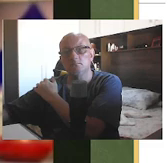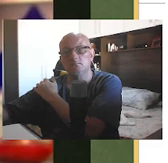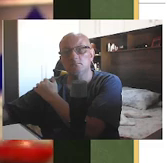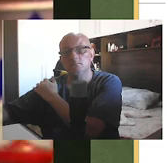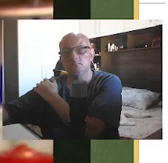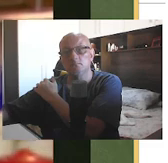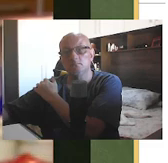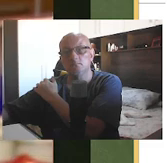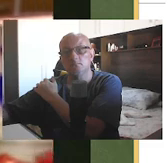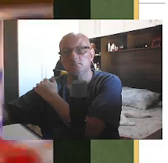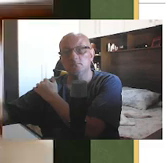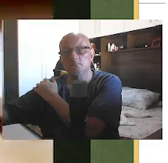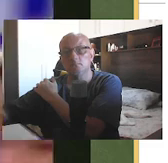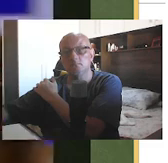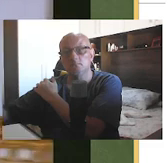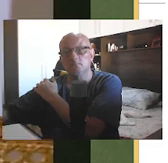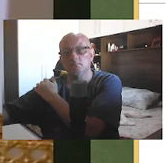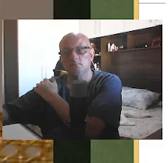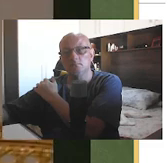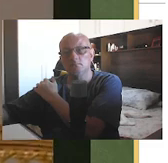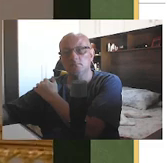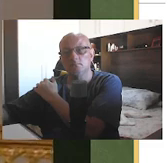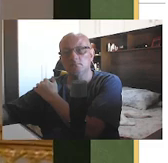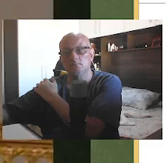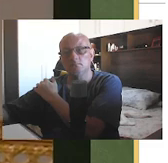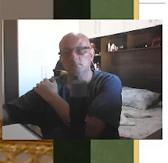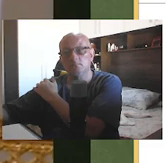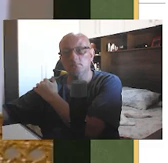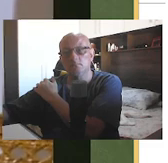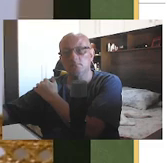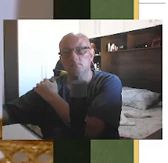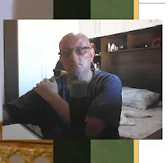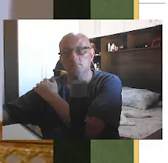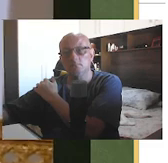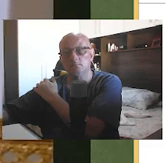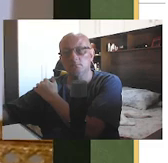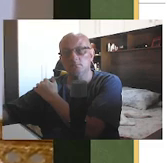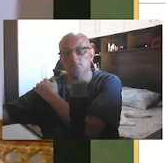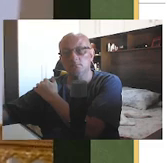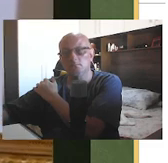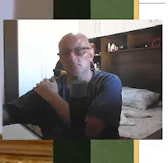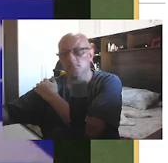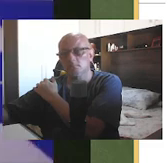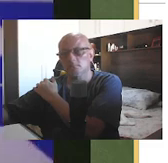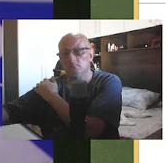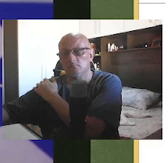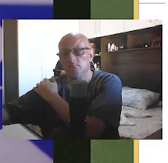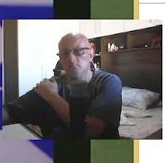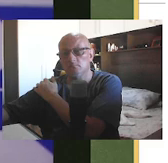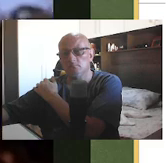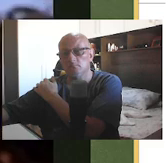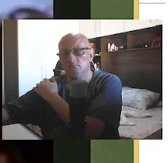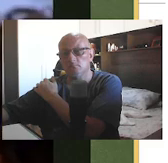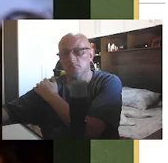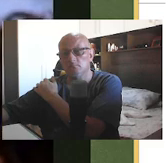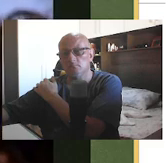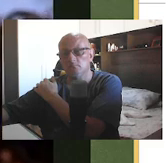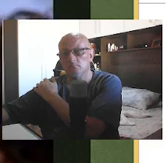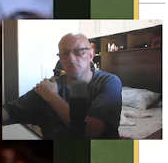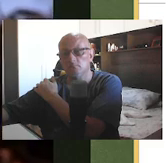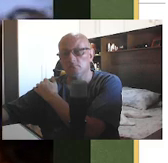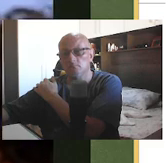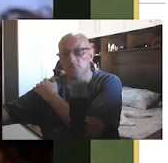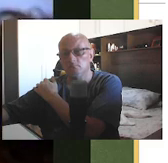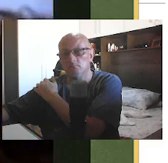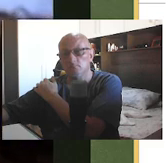É? Por quê? Estavam todas querendo saber pra quem o B cantou aquela música no show do Luan Santana. Ah, é, Bernardo?